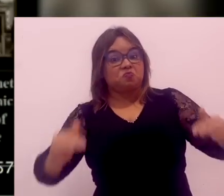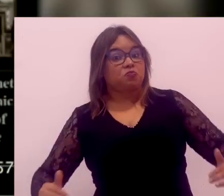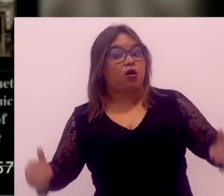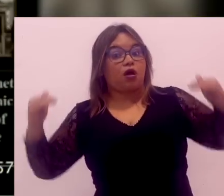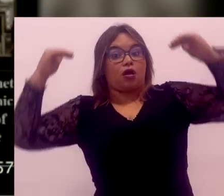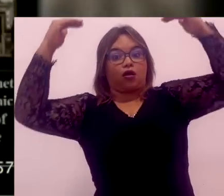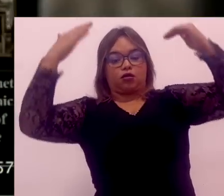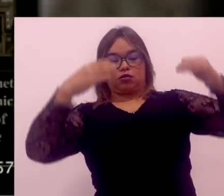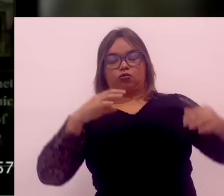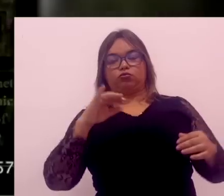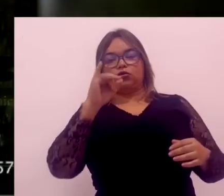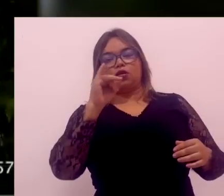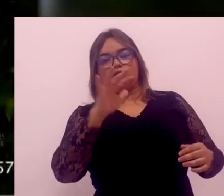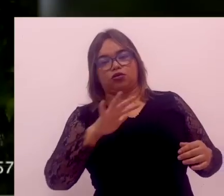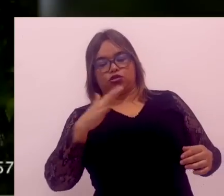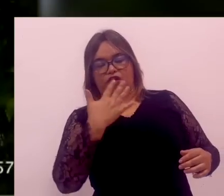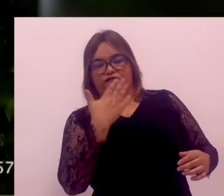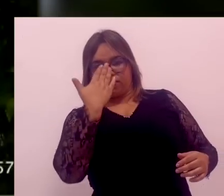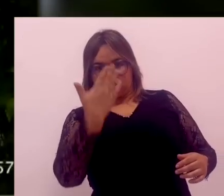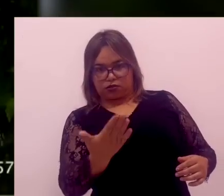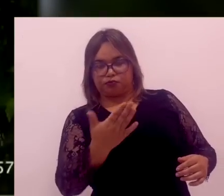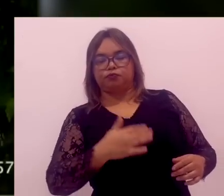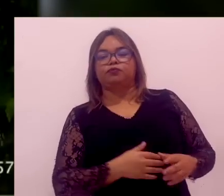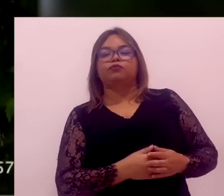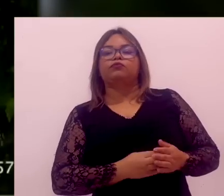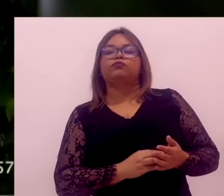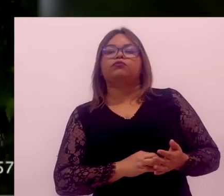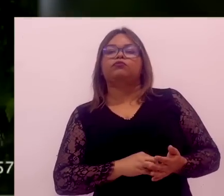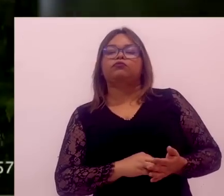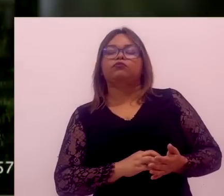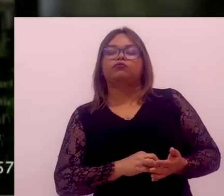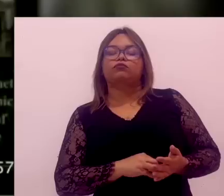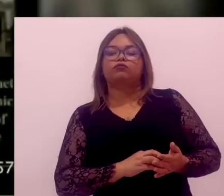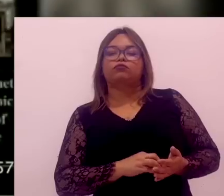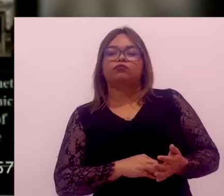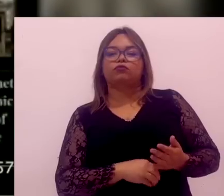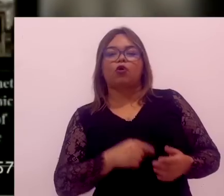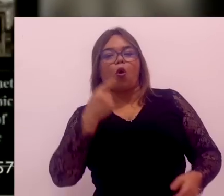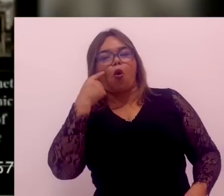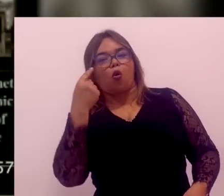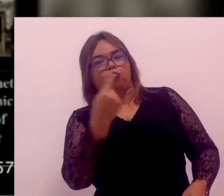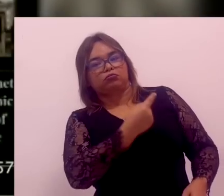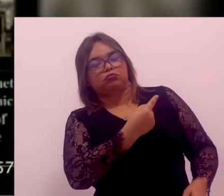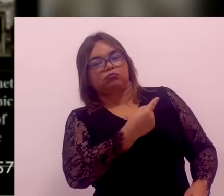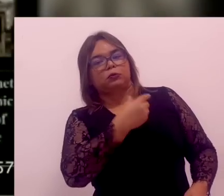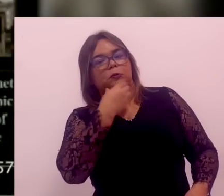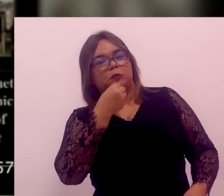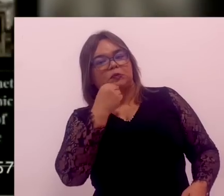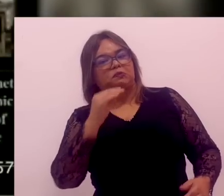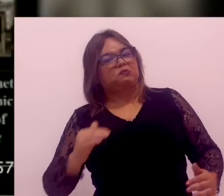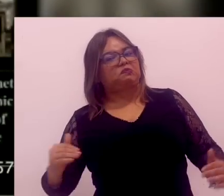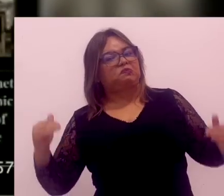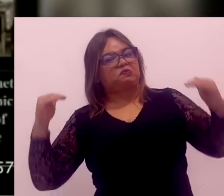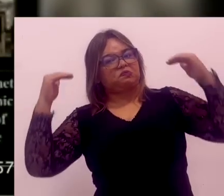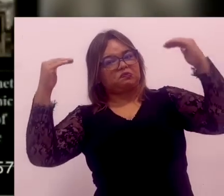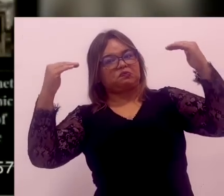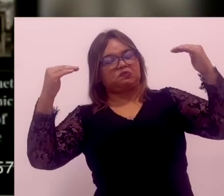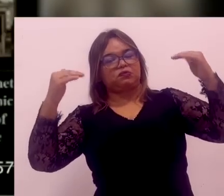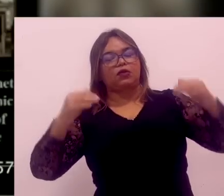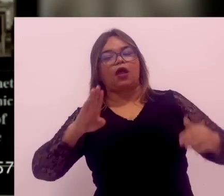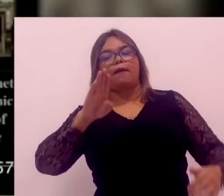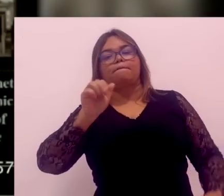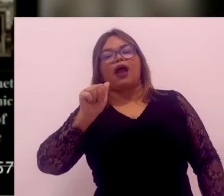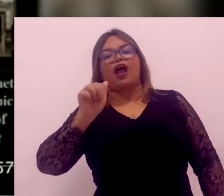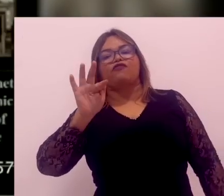grão-comandante Henry Clausen. E esse é o símbolo de Baphomet. Baphomet é o deus andrógeno. E você ficaria